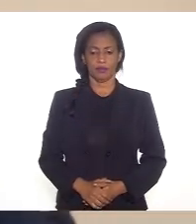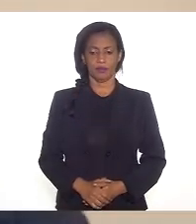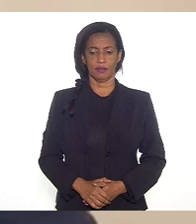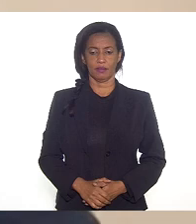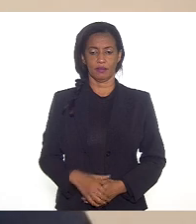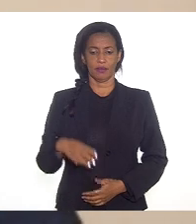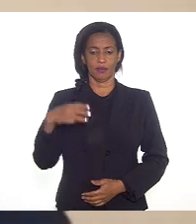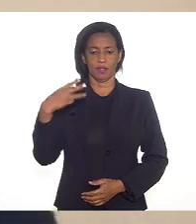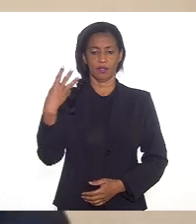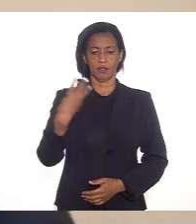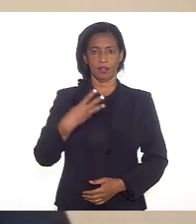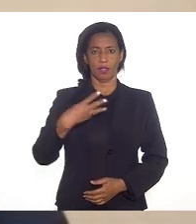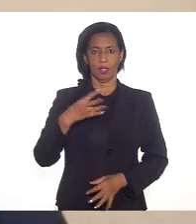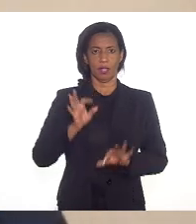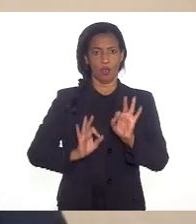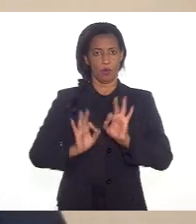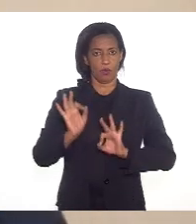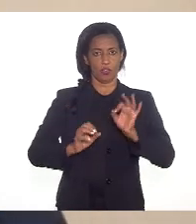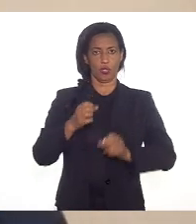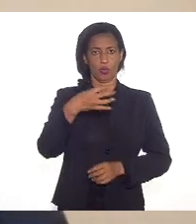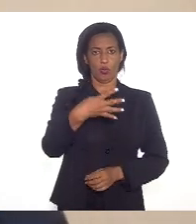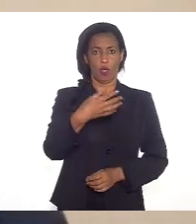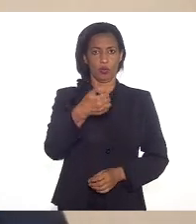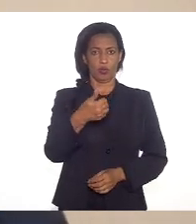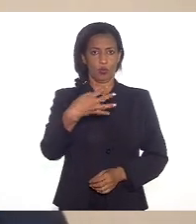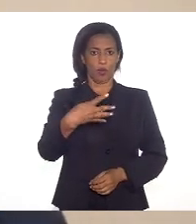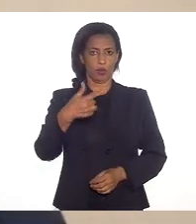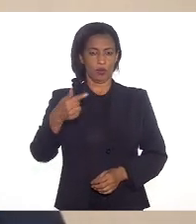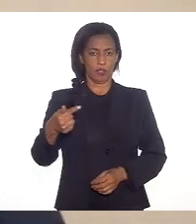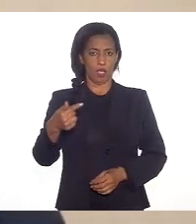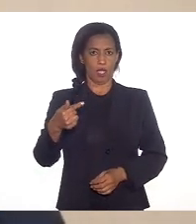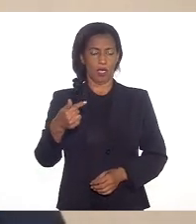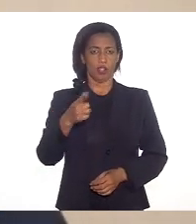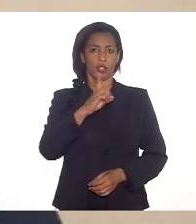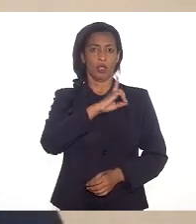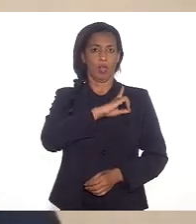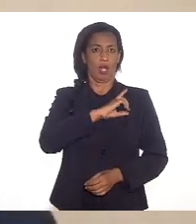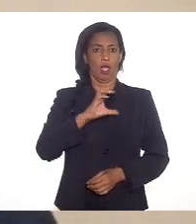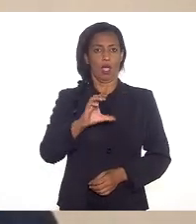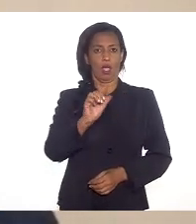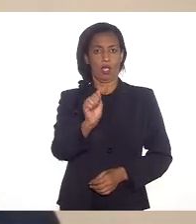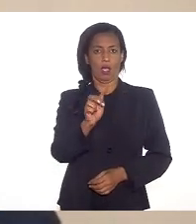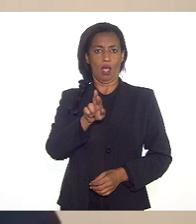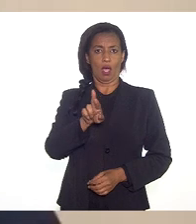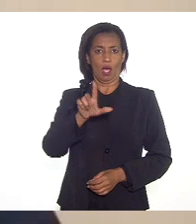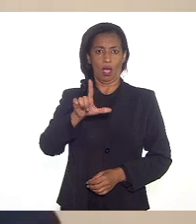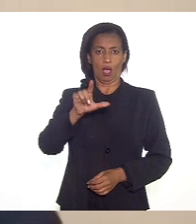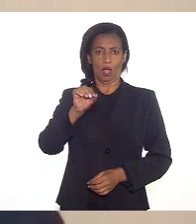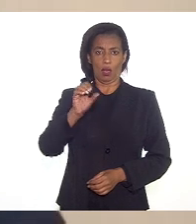O 3 é o projeto de lei 4147-2021, autoria do deputado delegado Carlos Augusto.